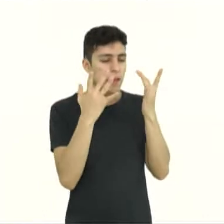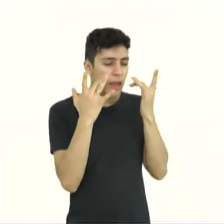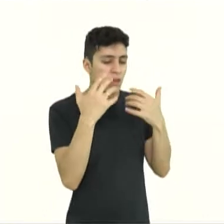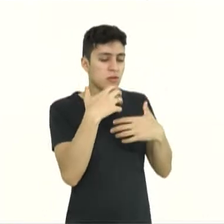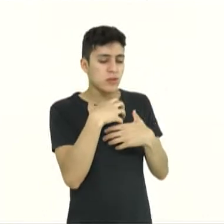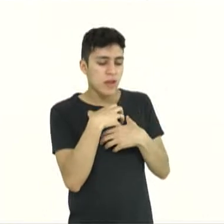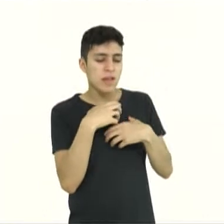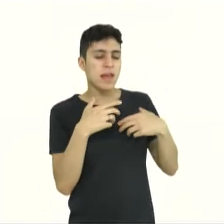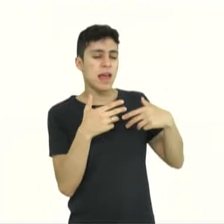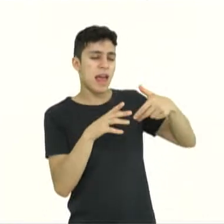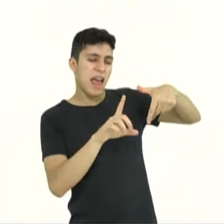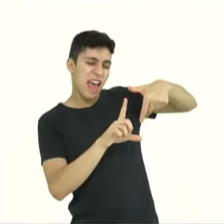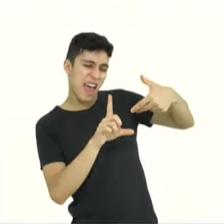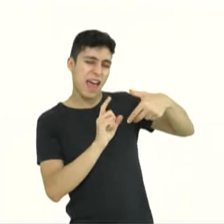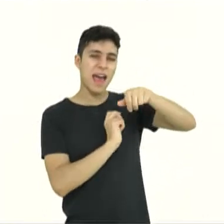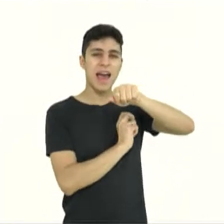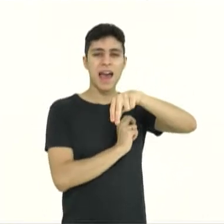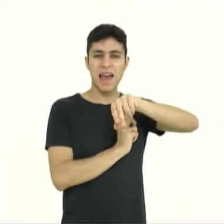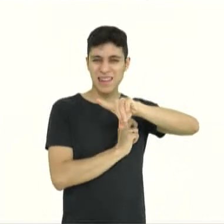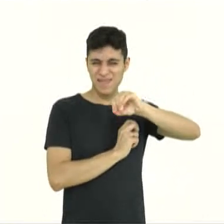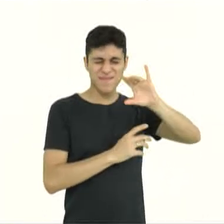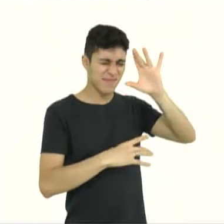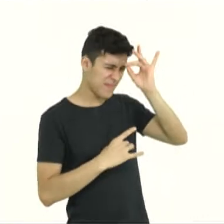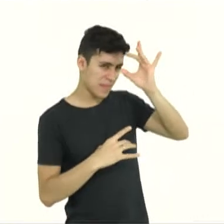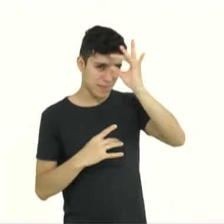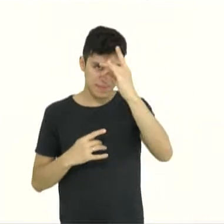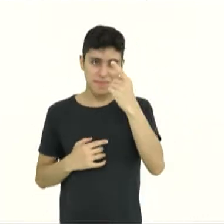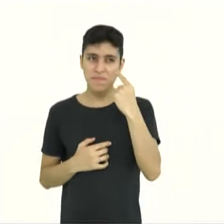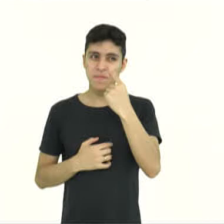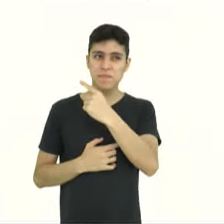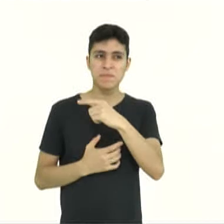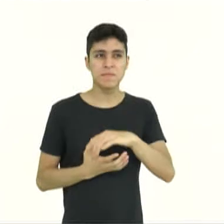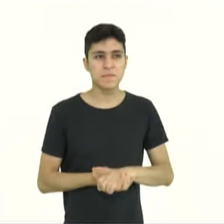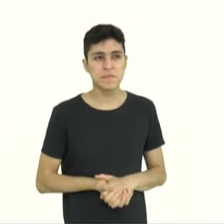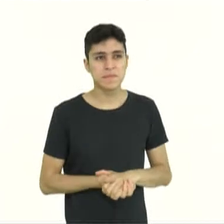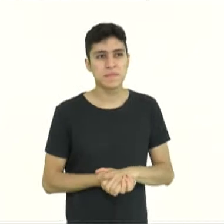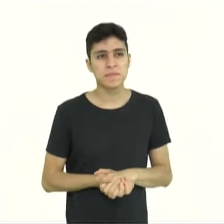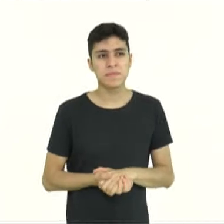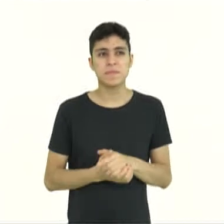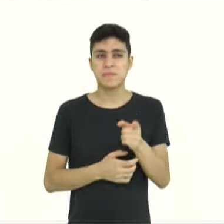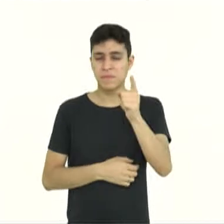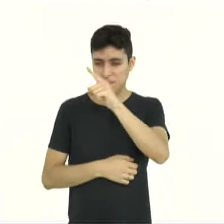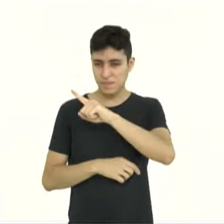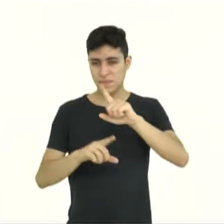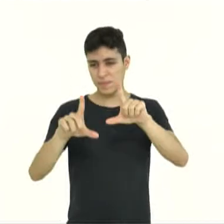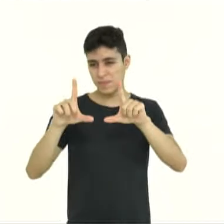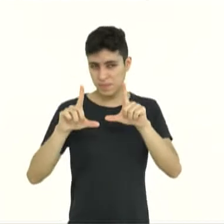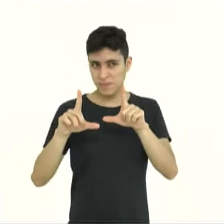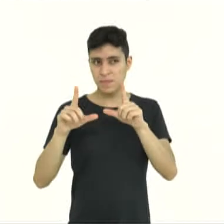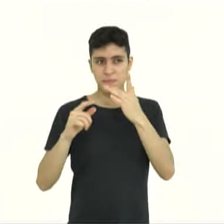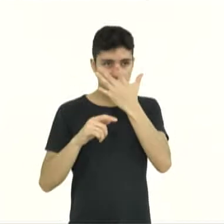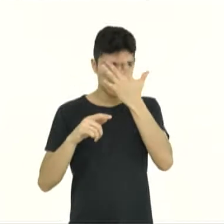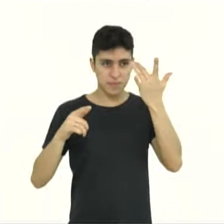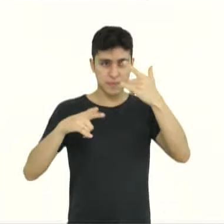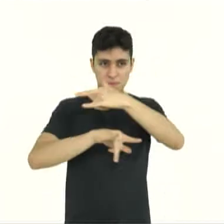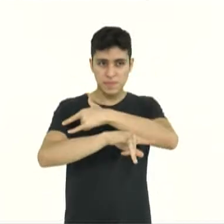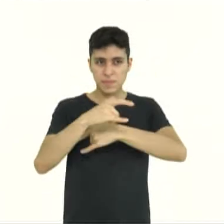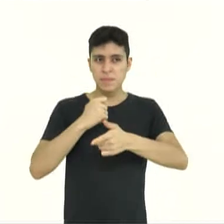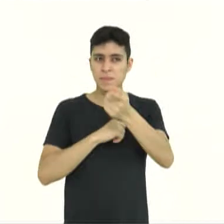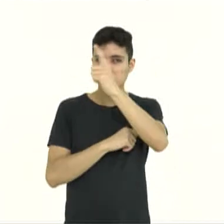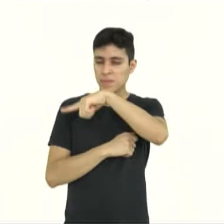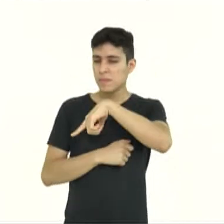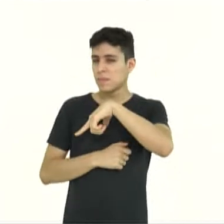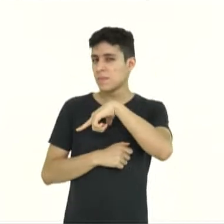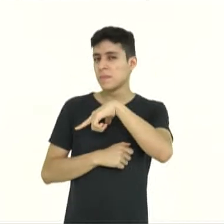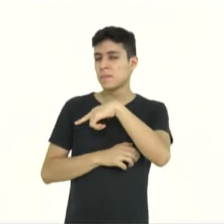animadas. Então aqui eu tenho uma imagem, o cara tem uma lâmpada, a gente tem uma outra imagem, os caras com as cordinhas, e a gente tem